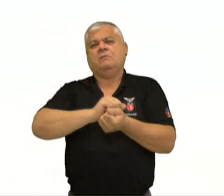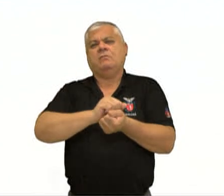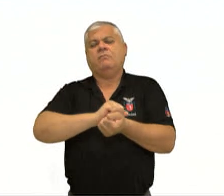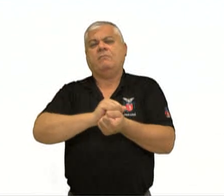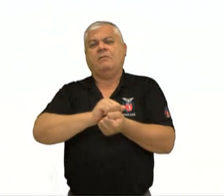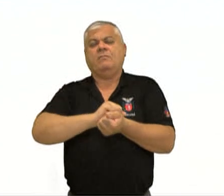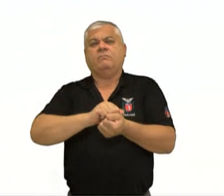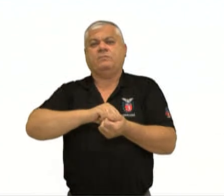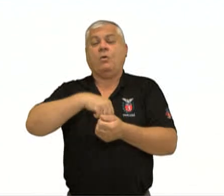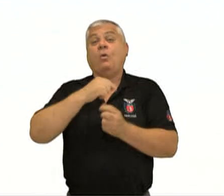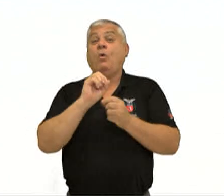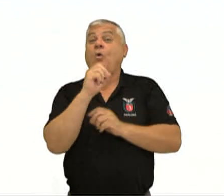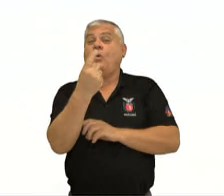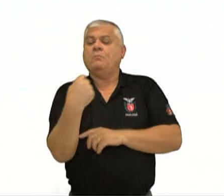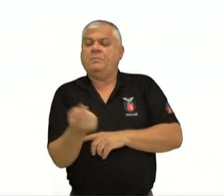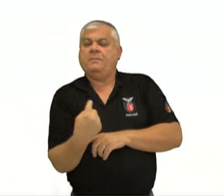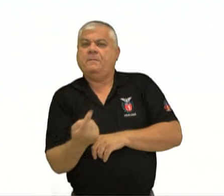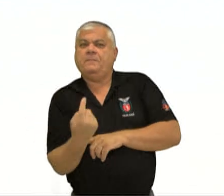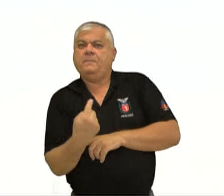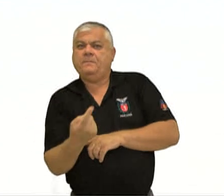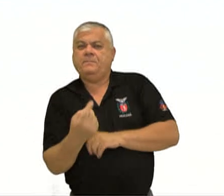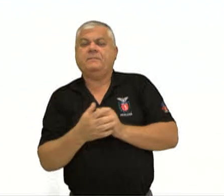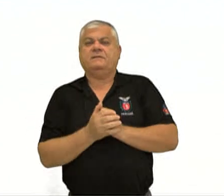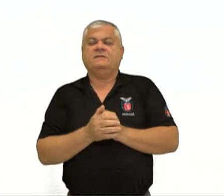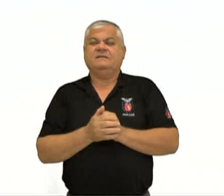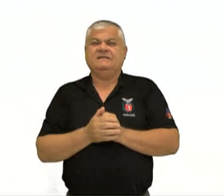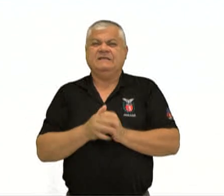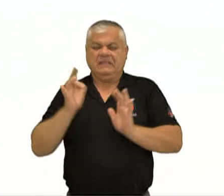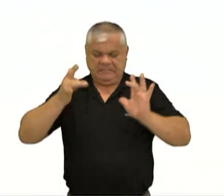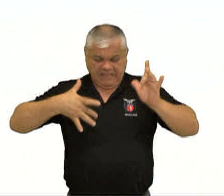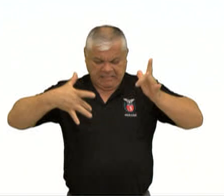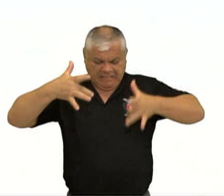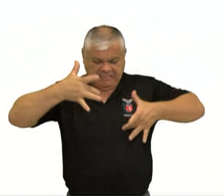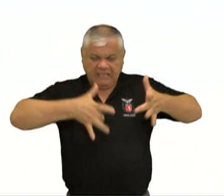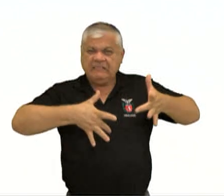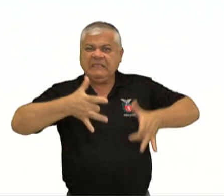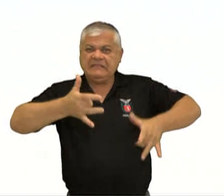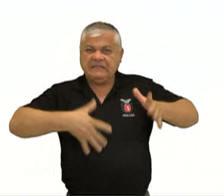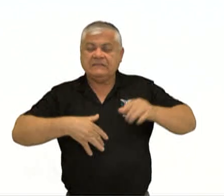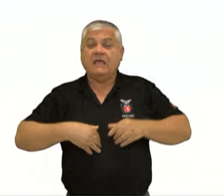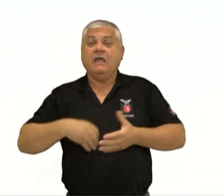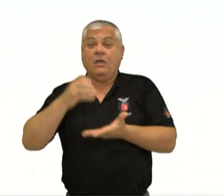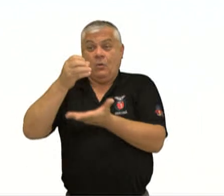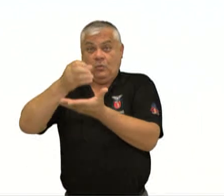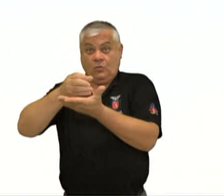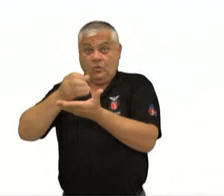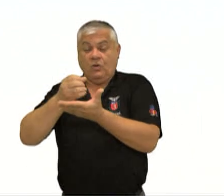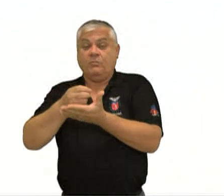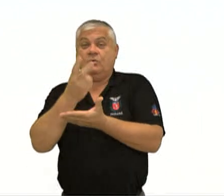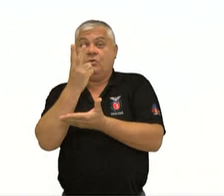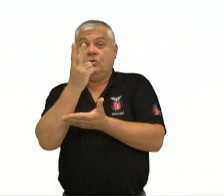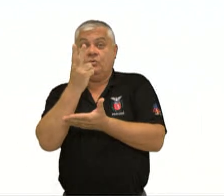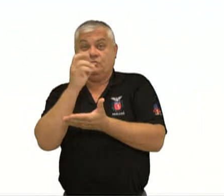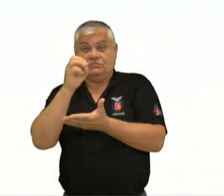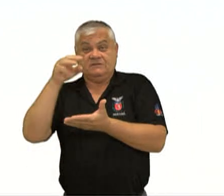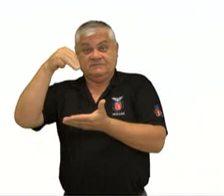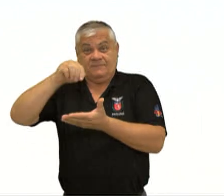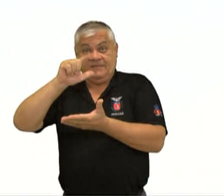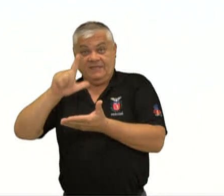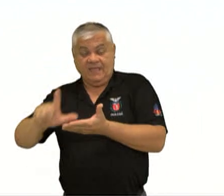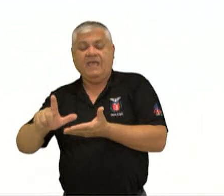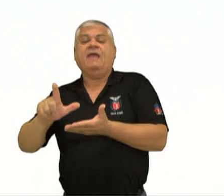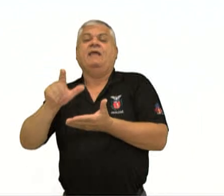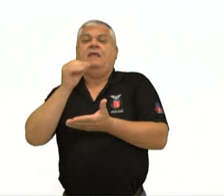ou na máquina. Para a remoção de manchas difíceis, adicione um copo de 200 ml de alvejante para